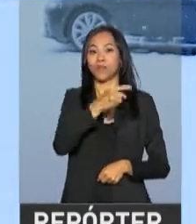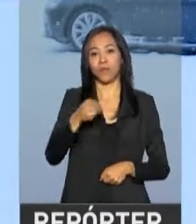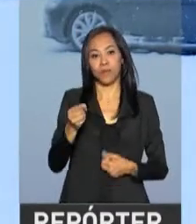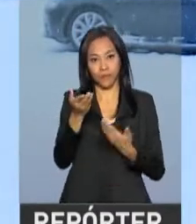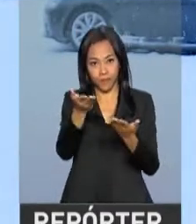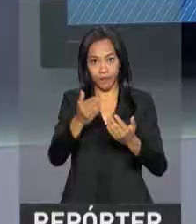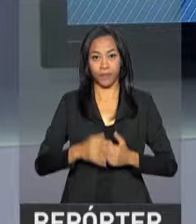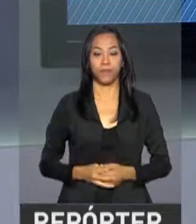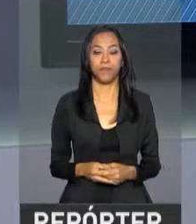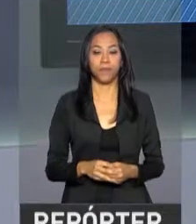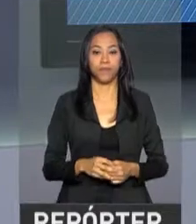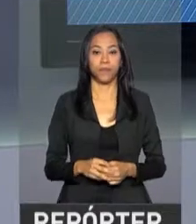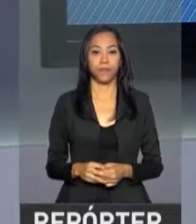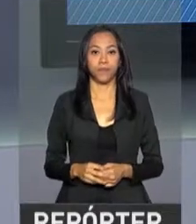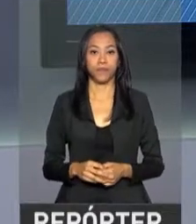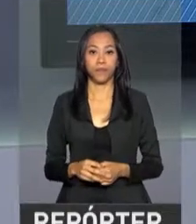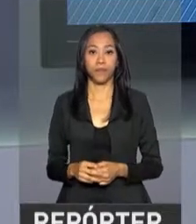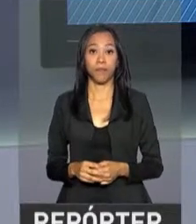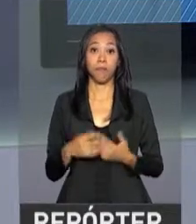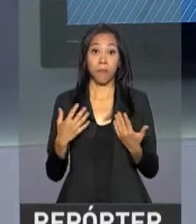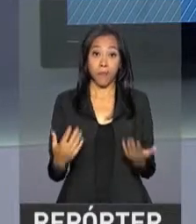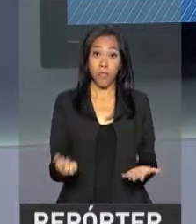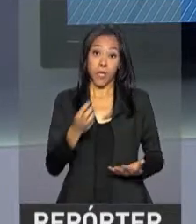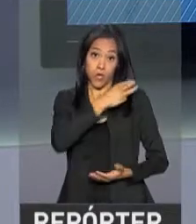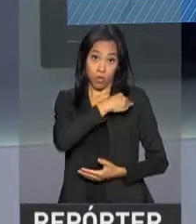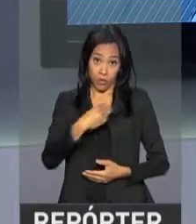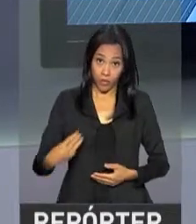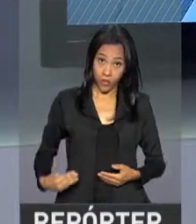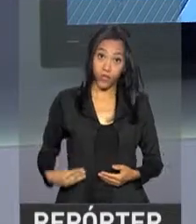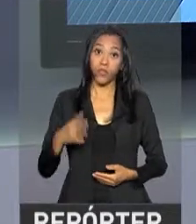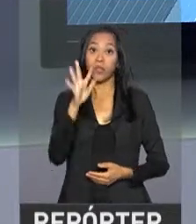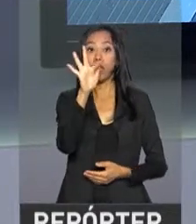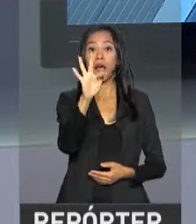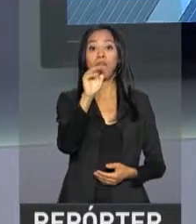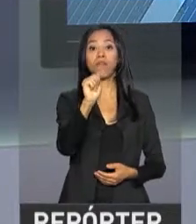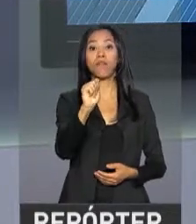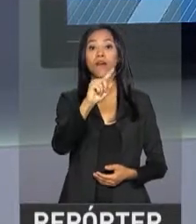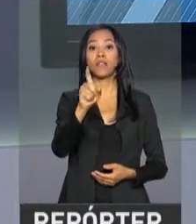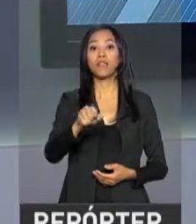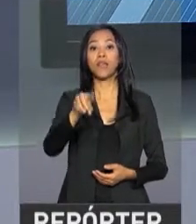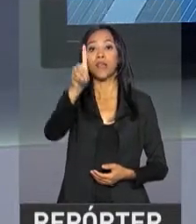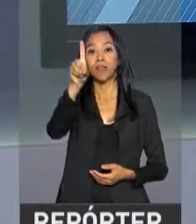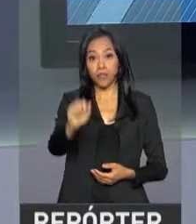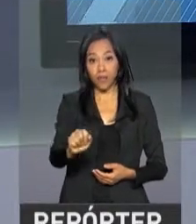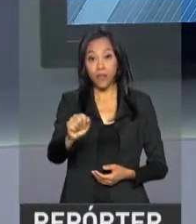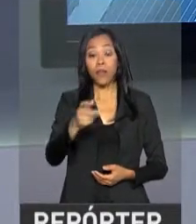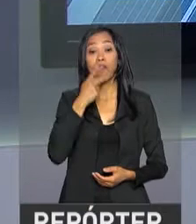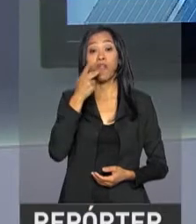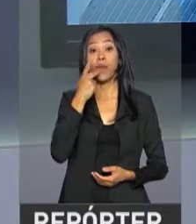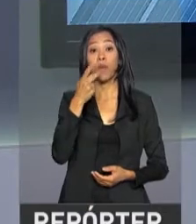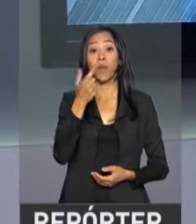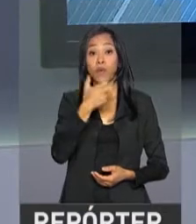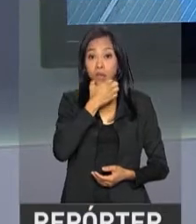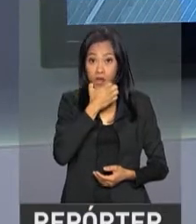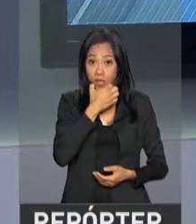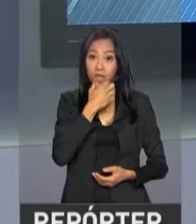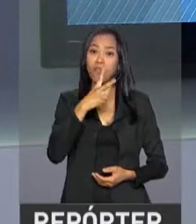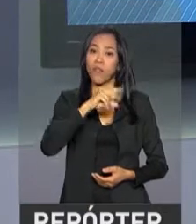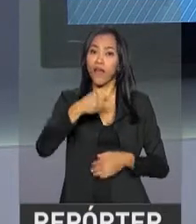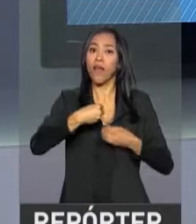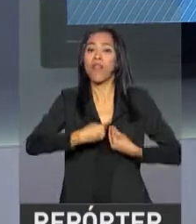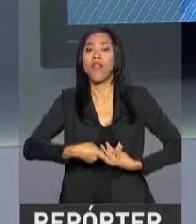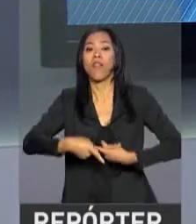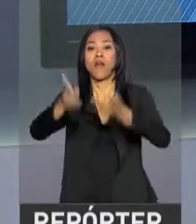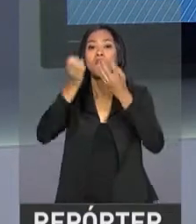nbr o ministro da fazenda henrique meirelles disse hoje em londres que levará boas notícias sobre o brasil